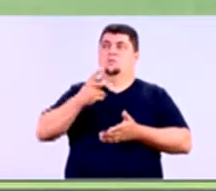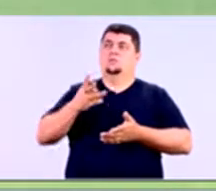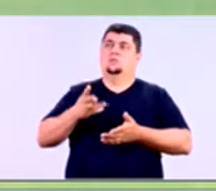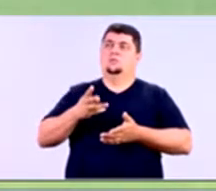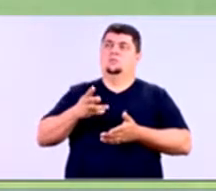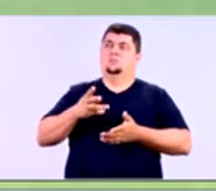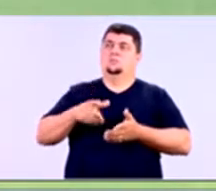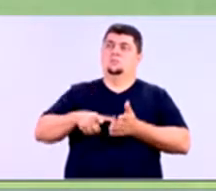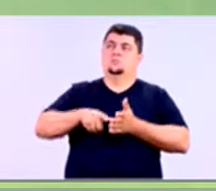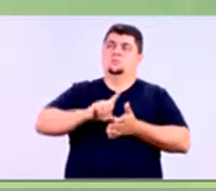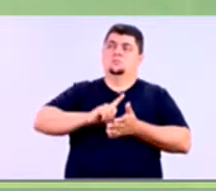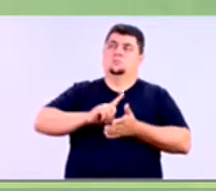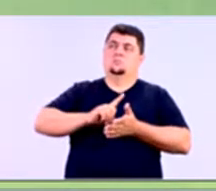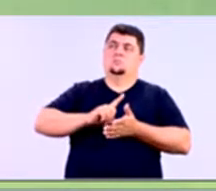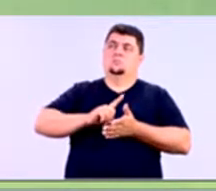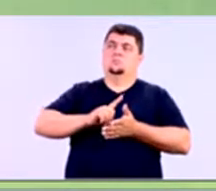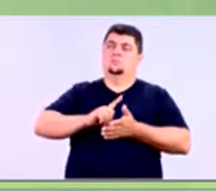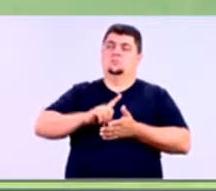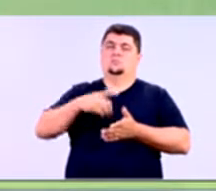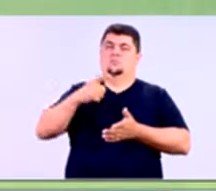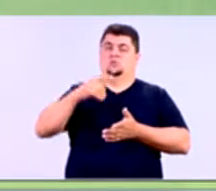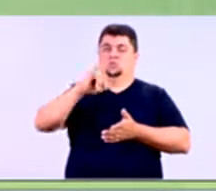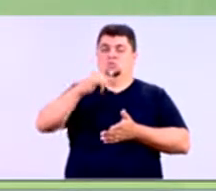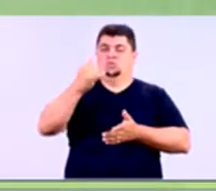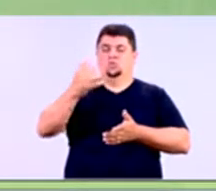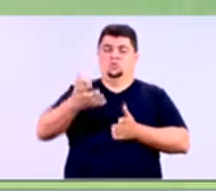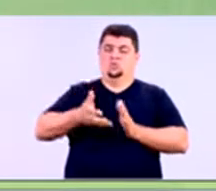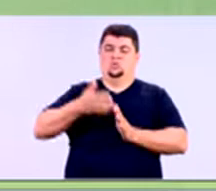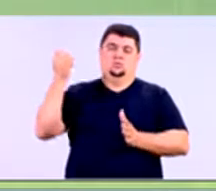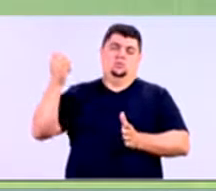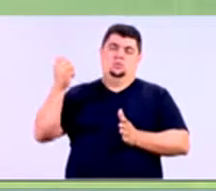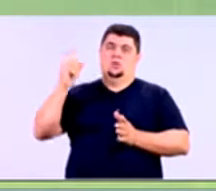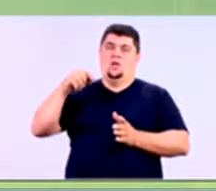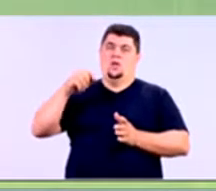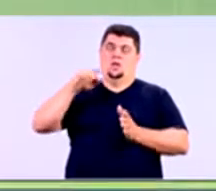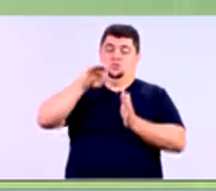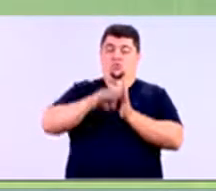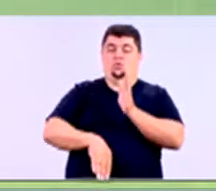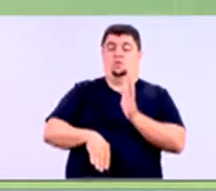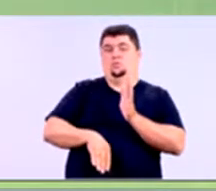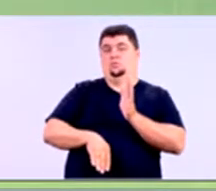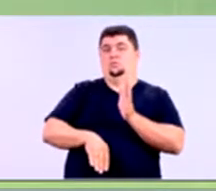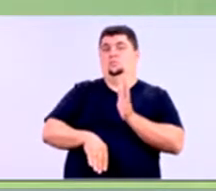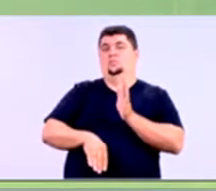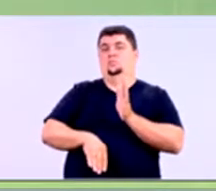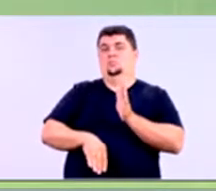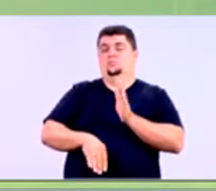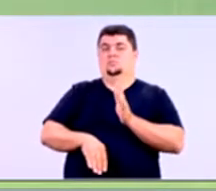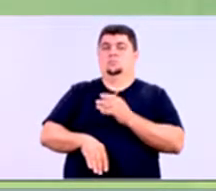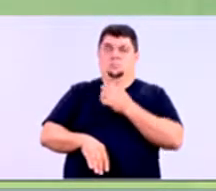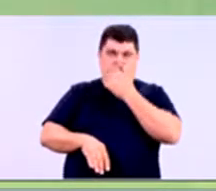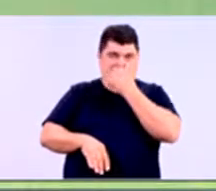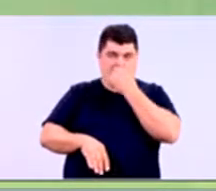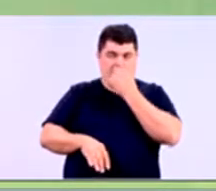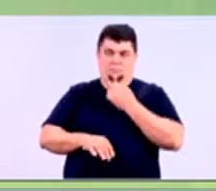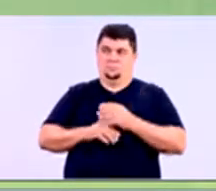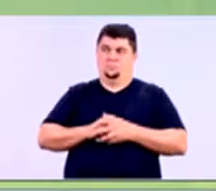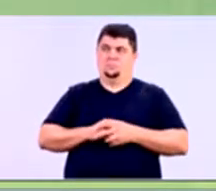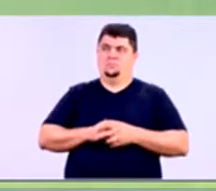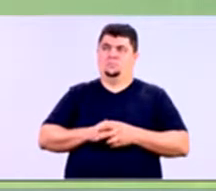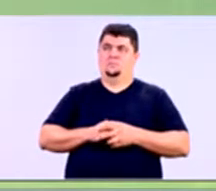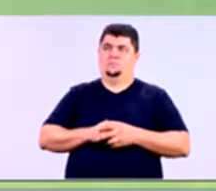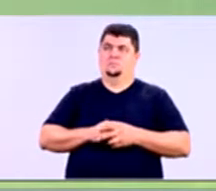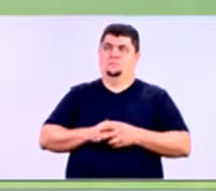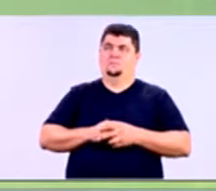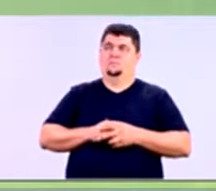vai ser resgatado antes, não vai ter cobrança de juros. Então, não é juros compostos, e sim desconto. Resgatou